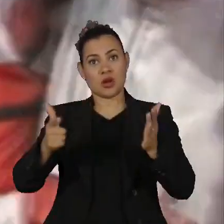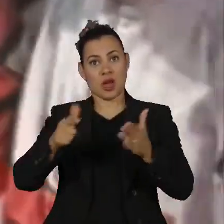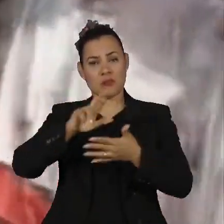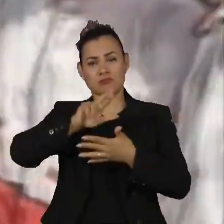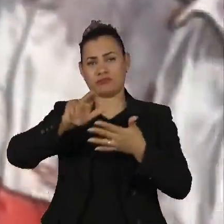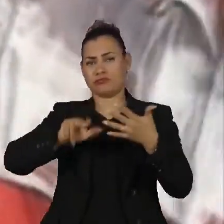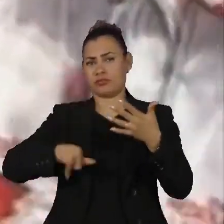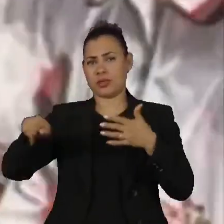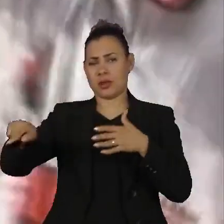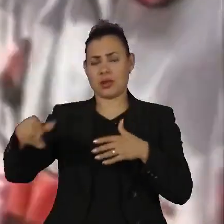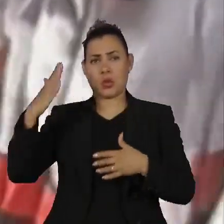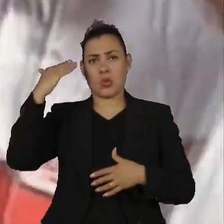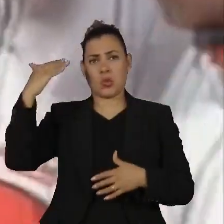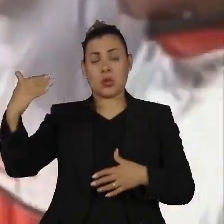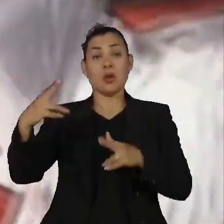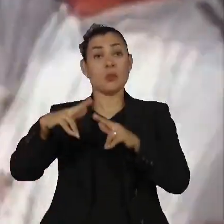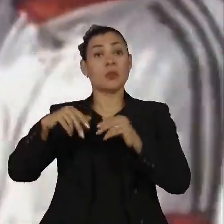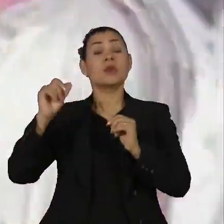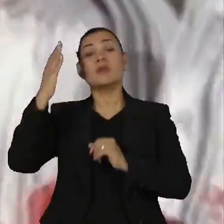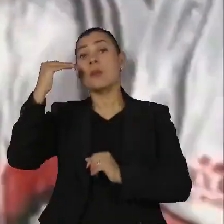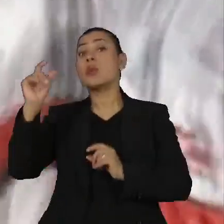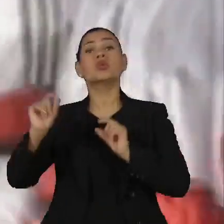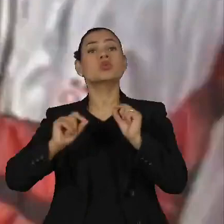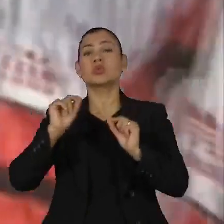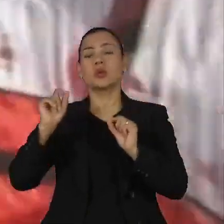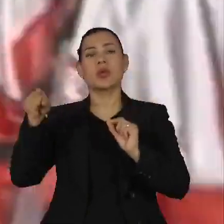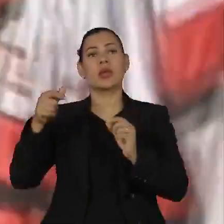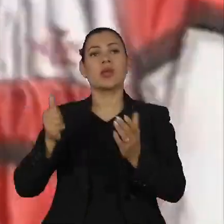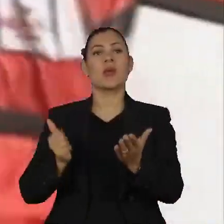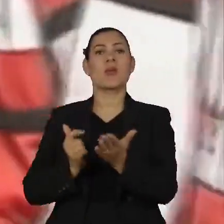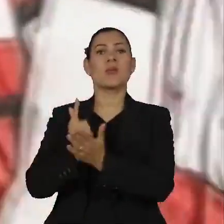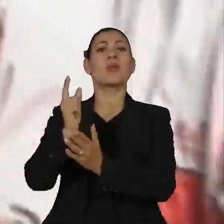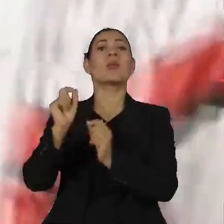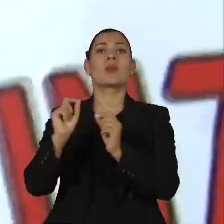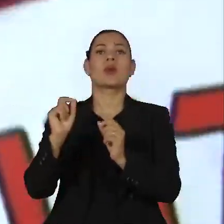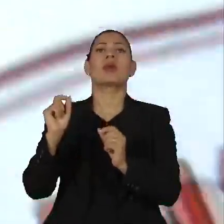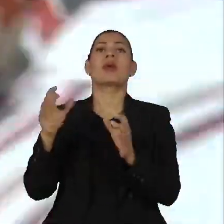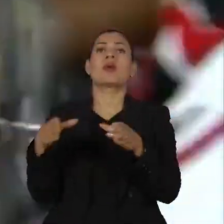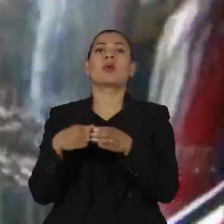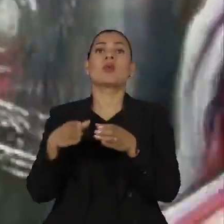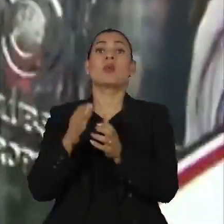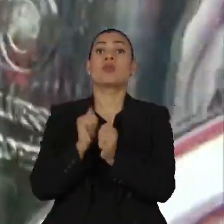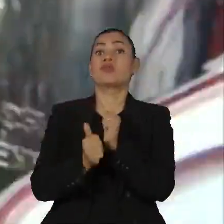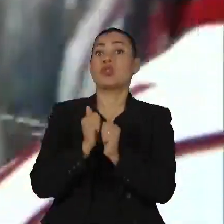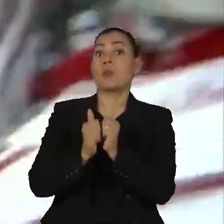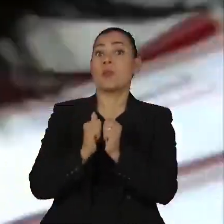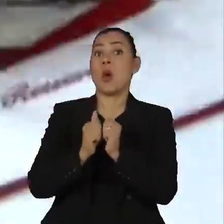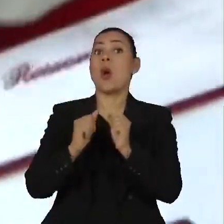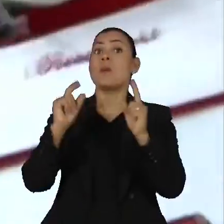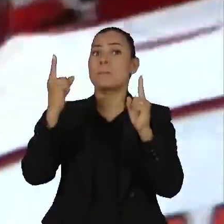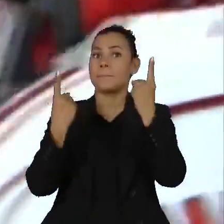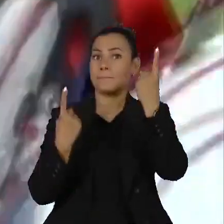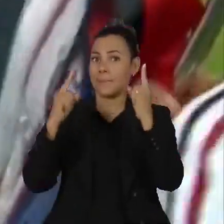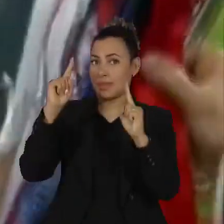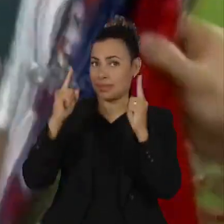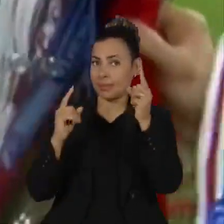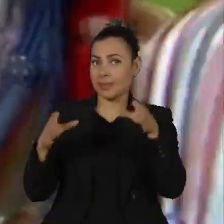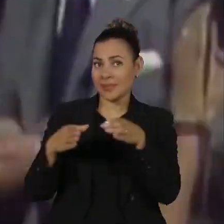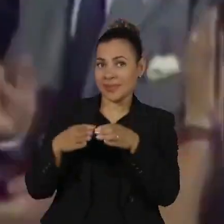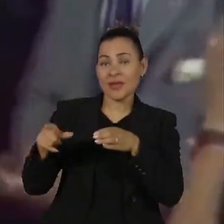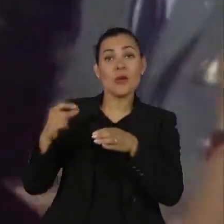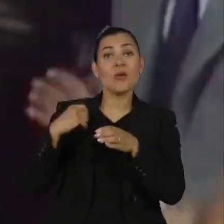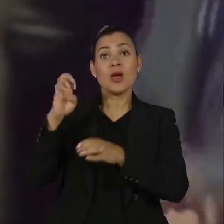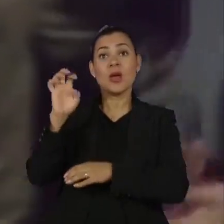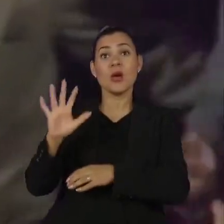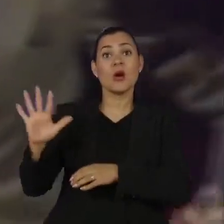editora belusconi ganhou notoriedade ao comprar e fazer do Milan um super campeão do futebol europeu a